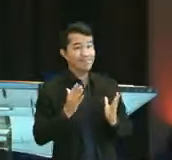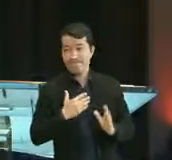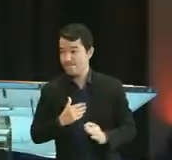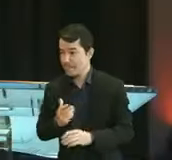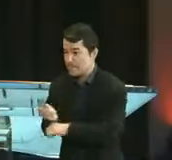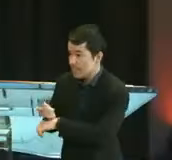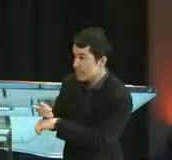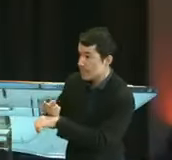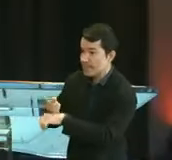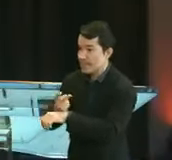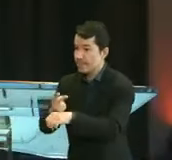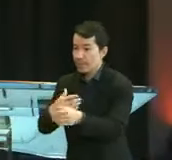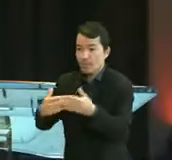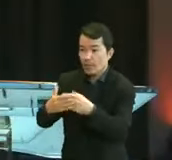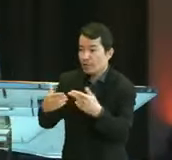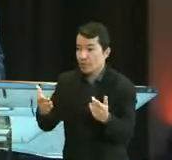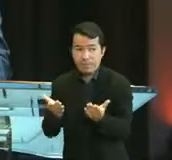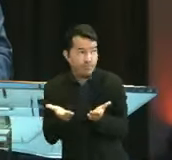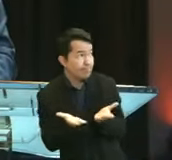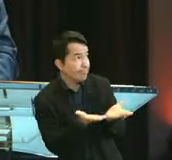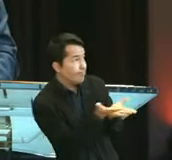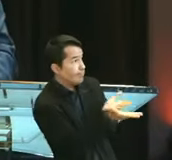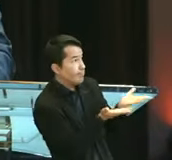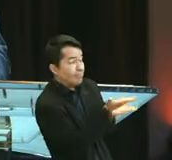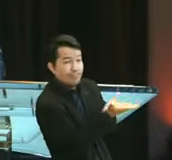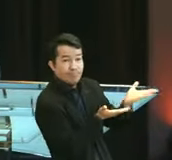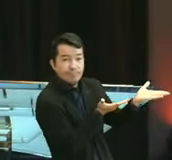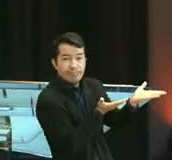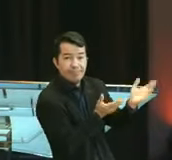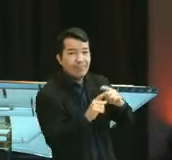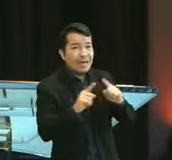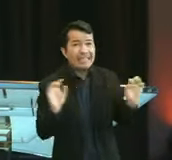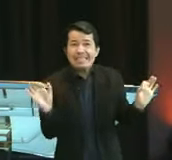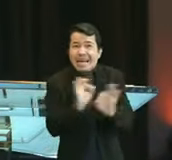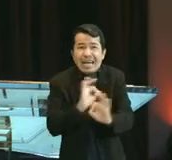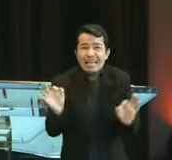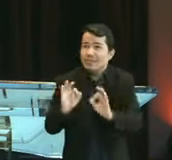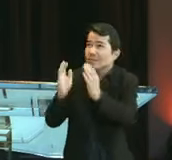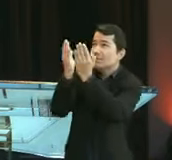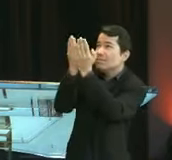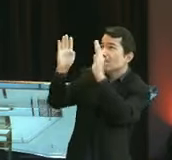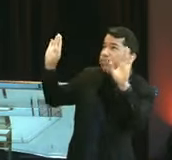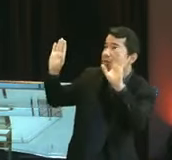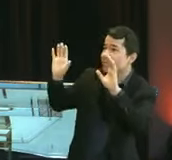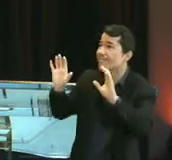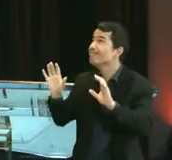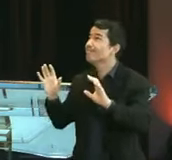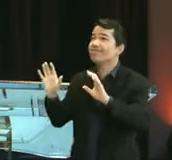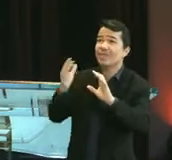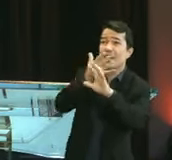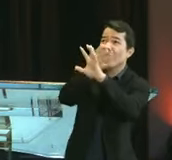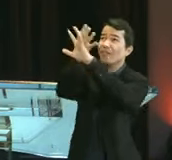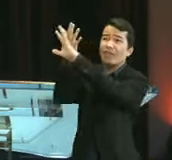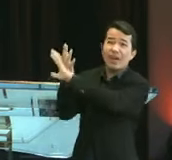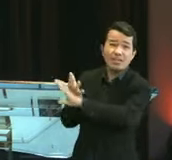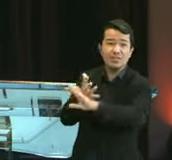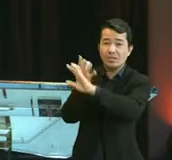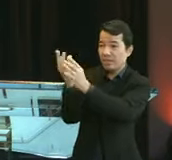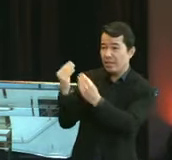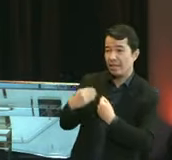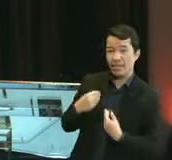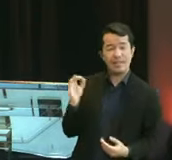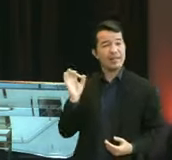não havia nada, as despensas estavam vazias, e muitas vezes nos sentimos assim,